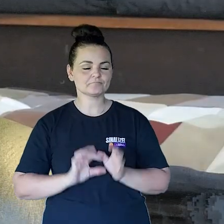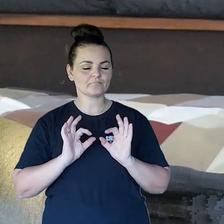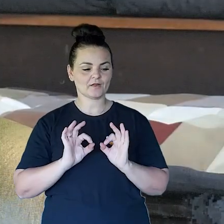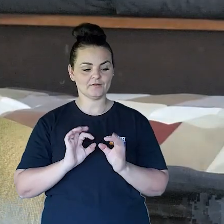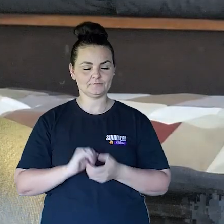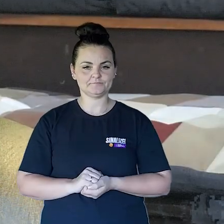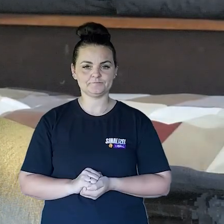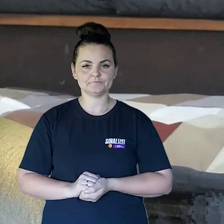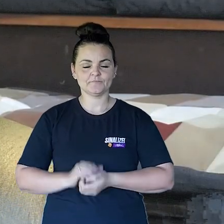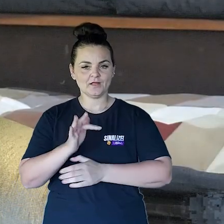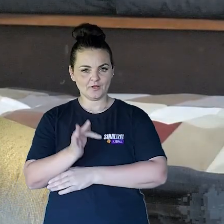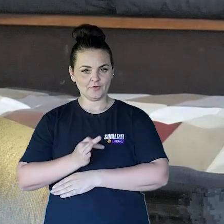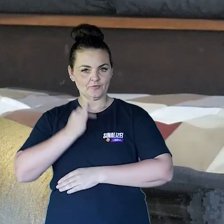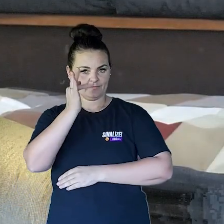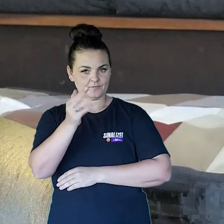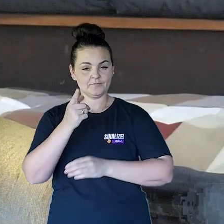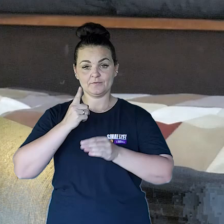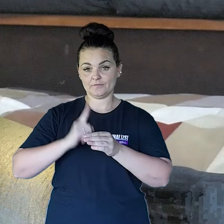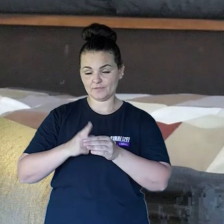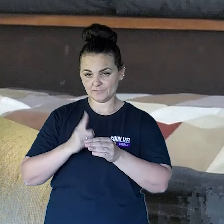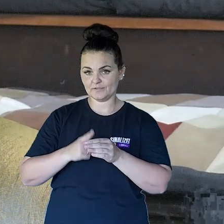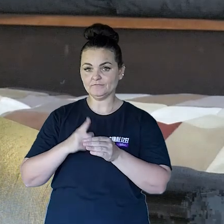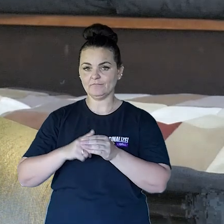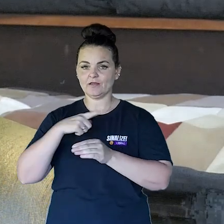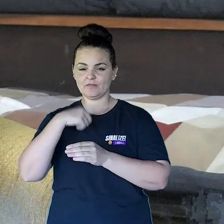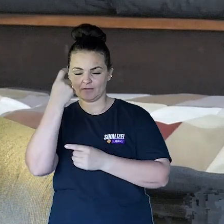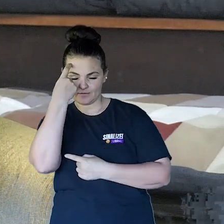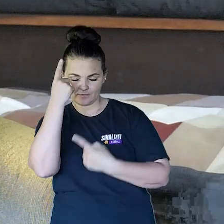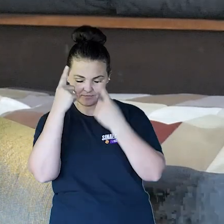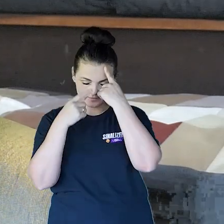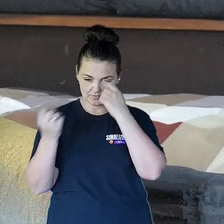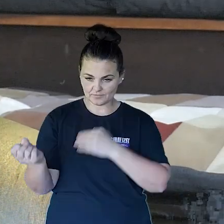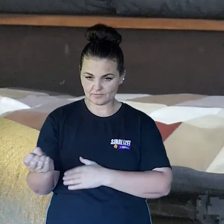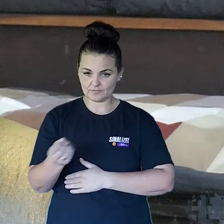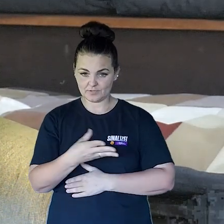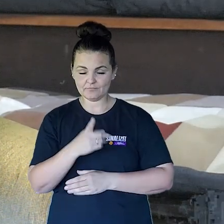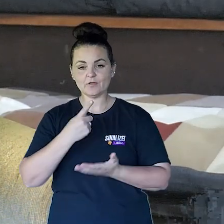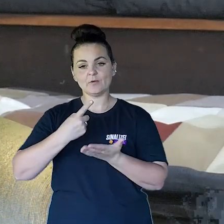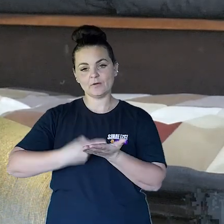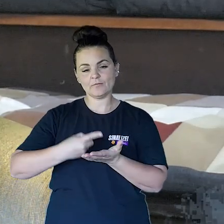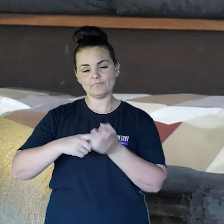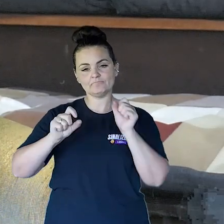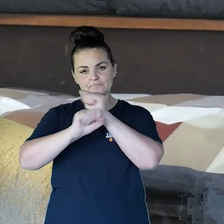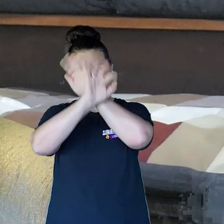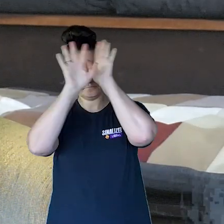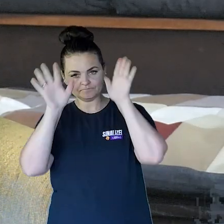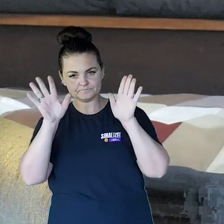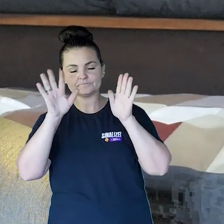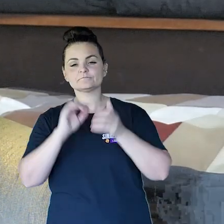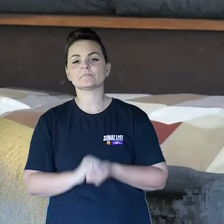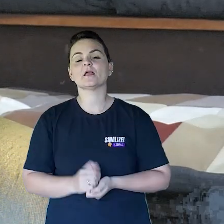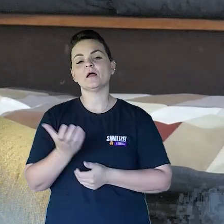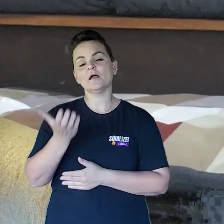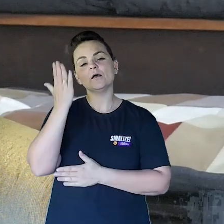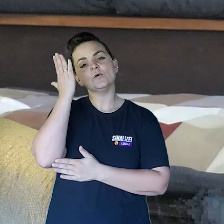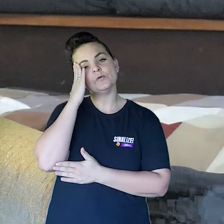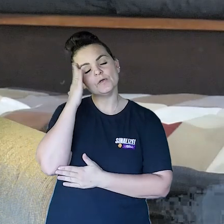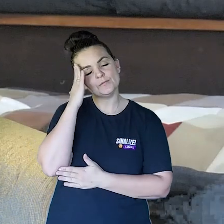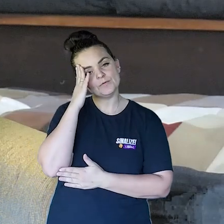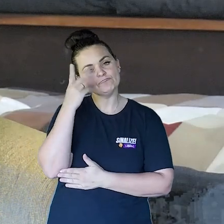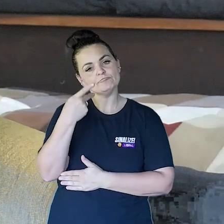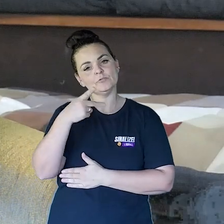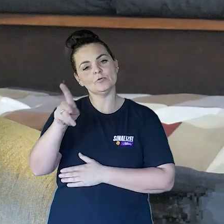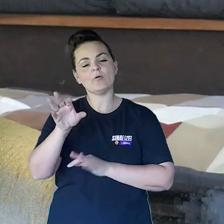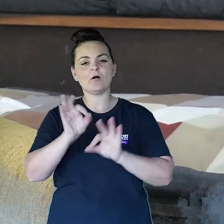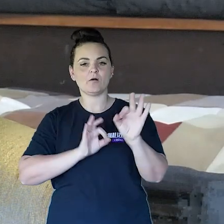Perfeito. O futuro da nossa cidade também passa por ideias inovadoras e compromissos claros. Queremos saber quais